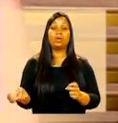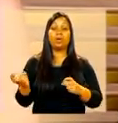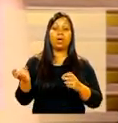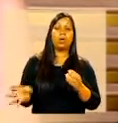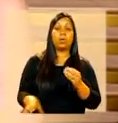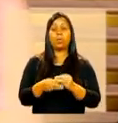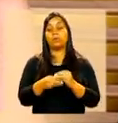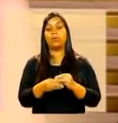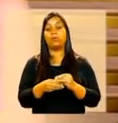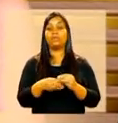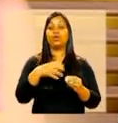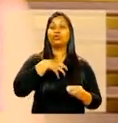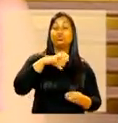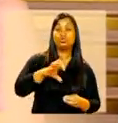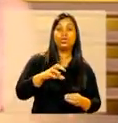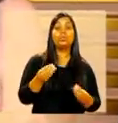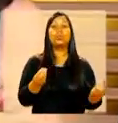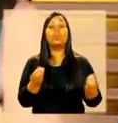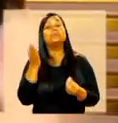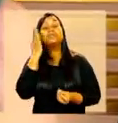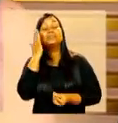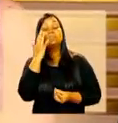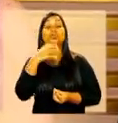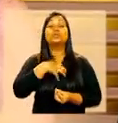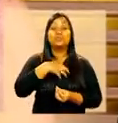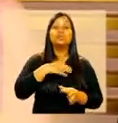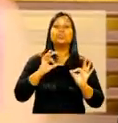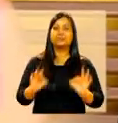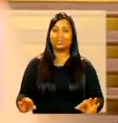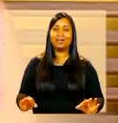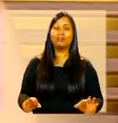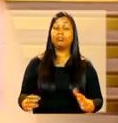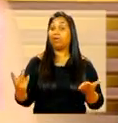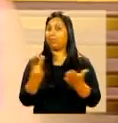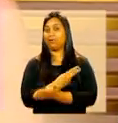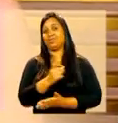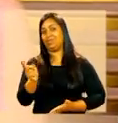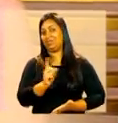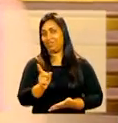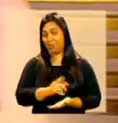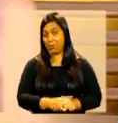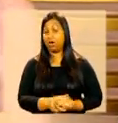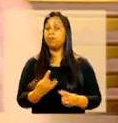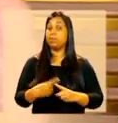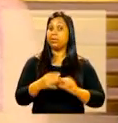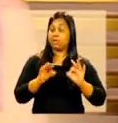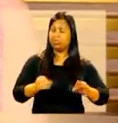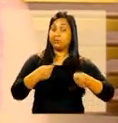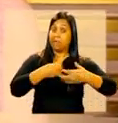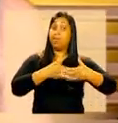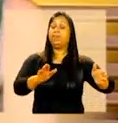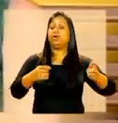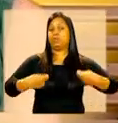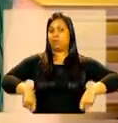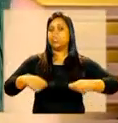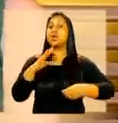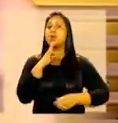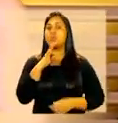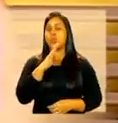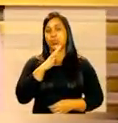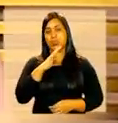estilo, né? Como você tem que saber o estilo certo para você não errar. Exatamente. Porque você tem que estar aberto a